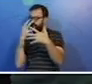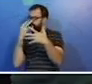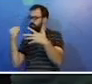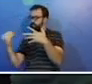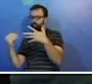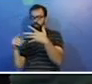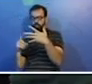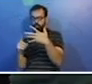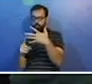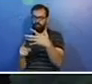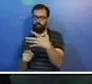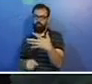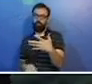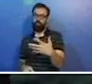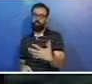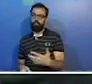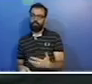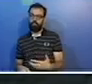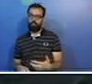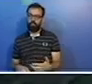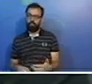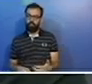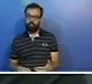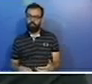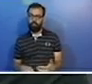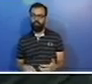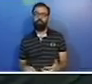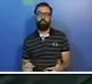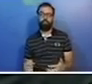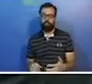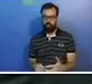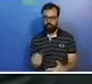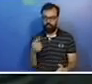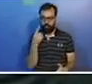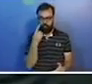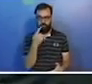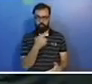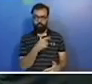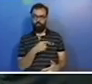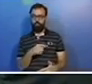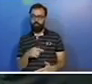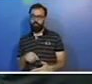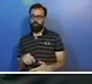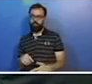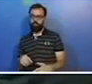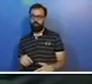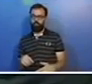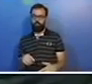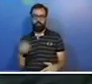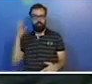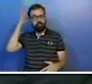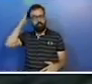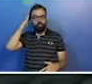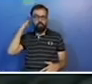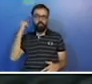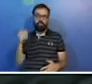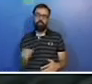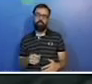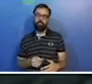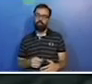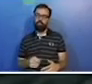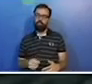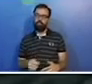terceiro consumidor. Uma cadeia alimentar. Planta, o gafanhoto, cobra